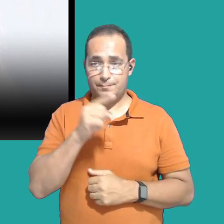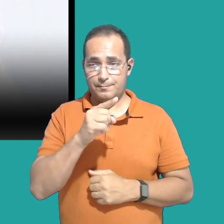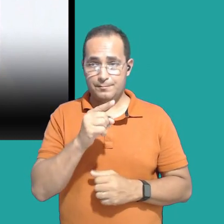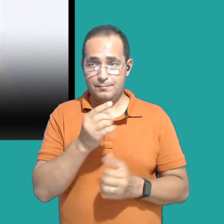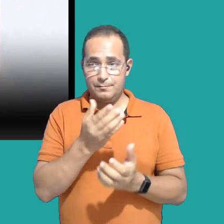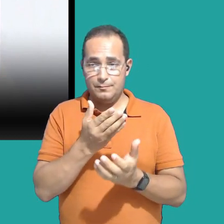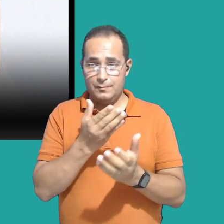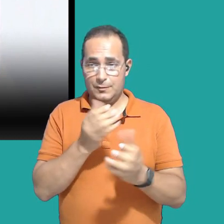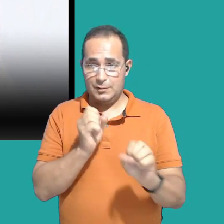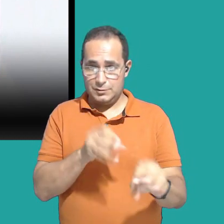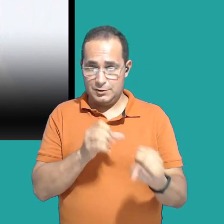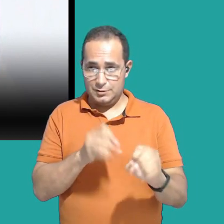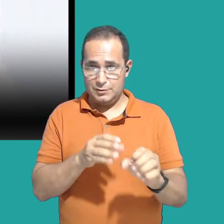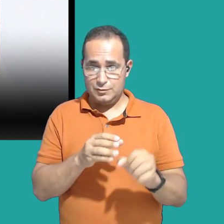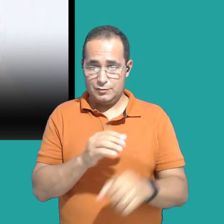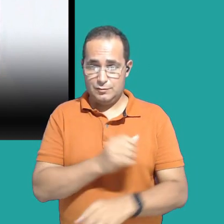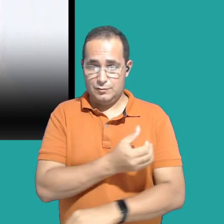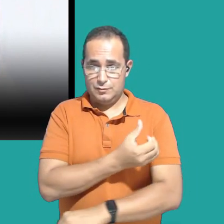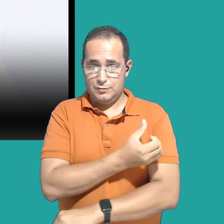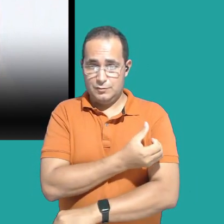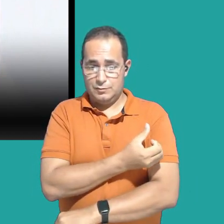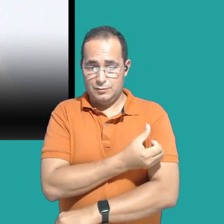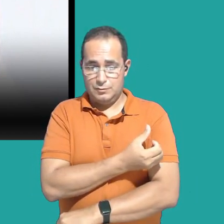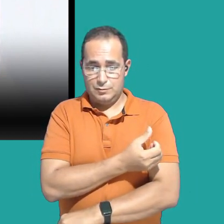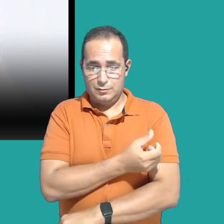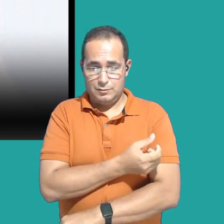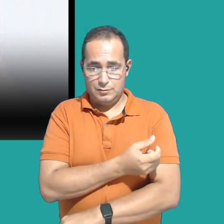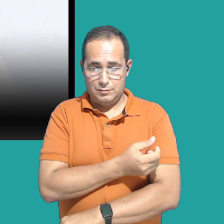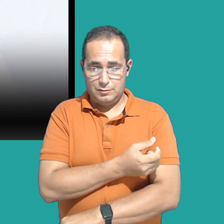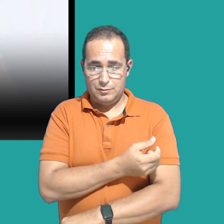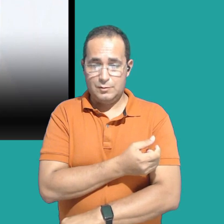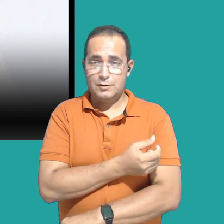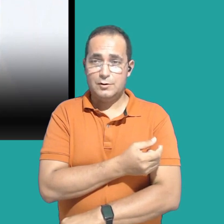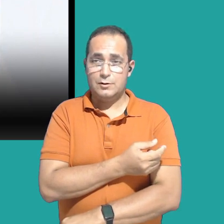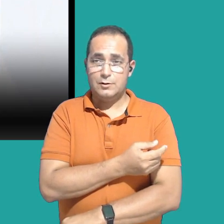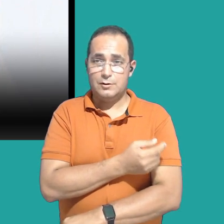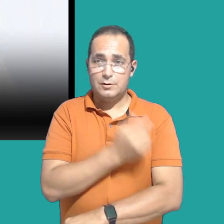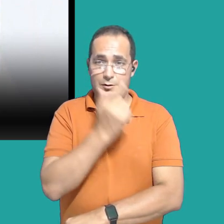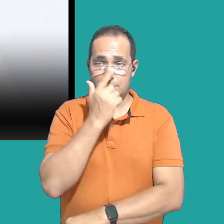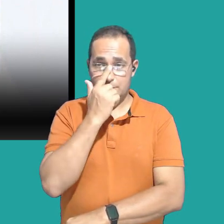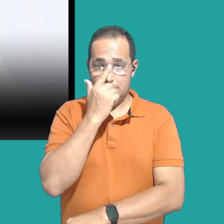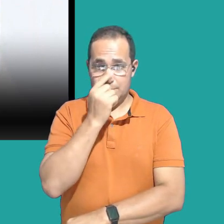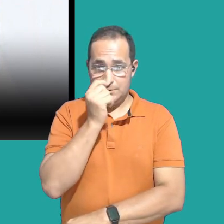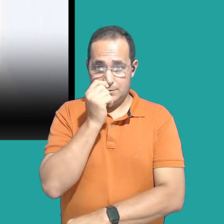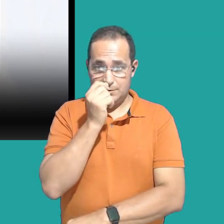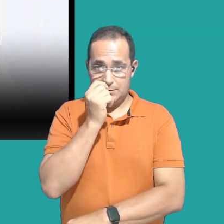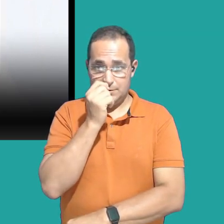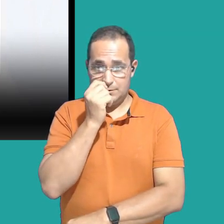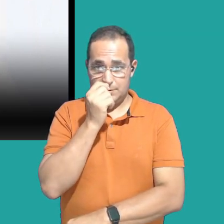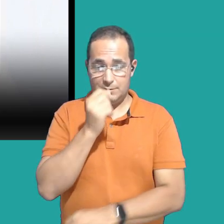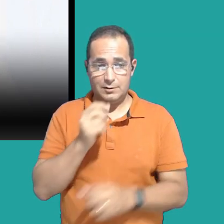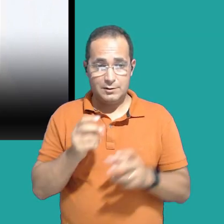que eu percebo? No ensino fundamental, principalmente ali no 1,